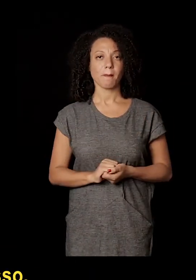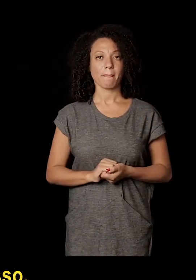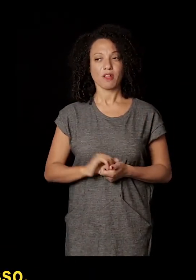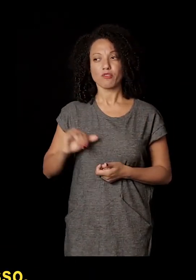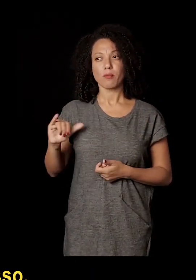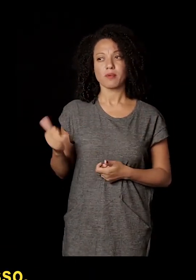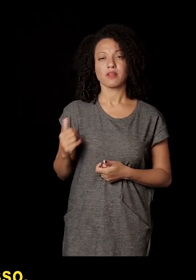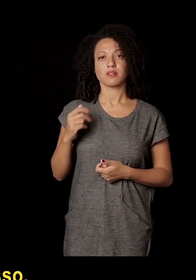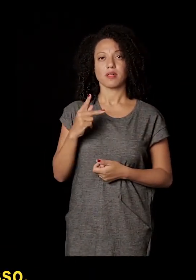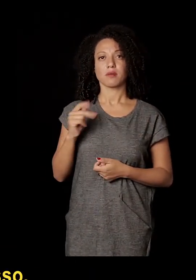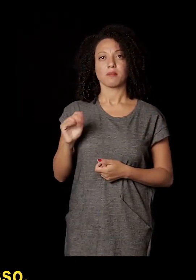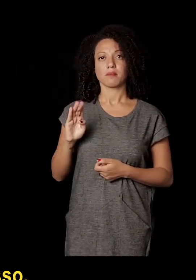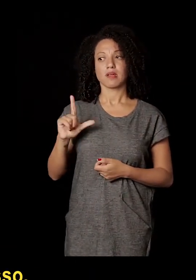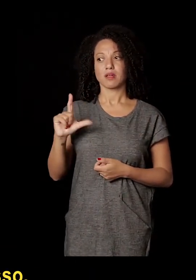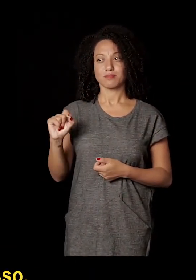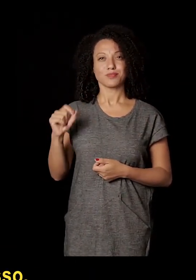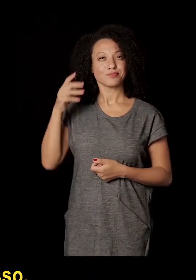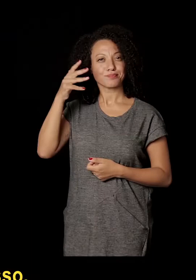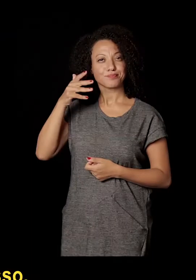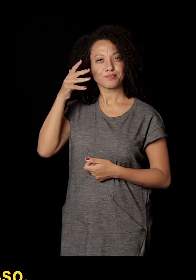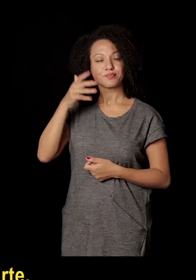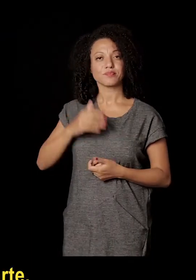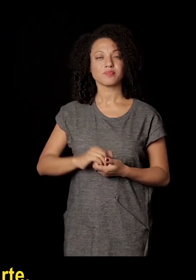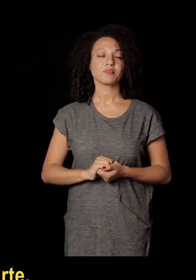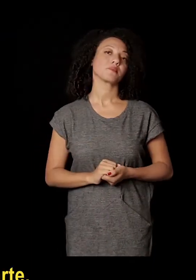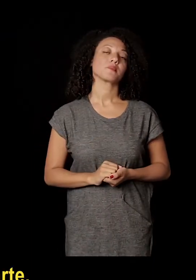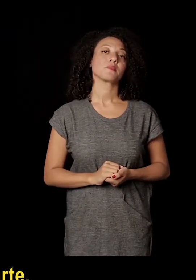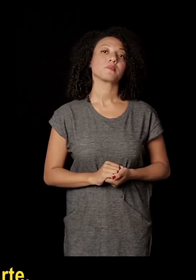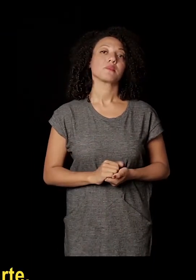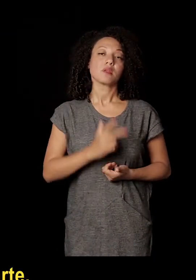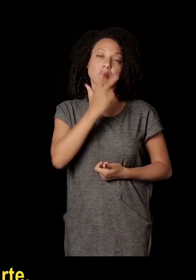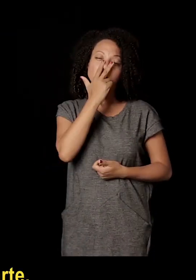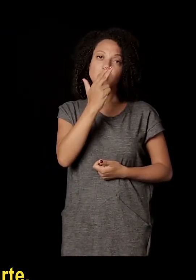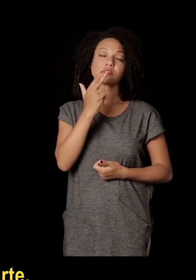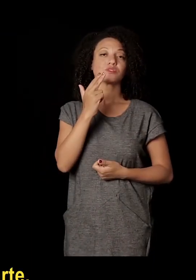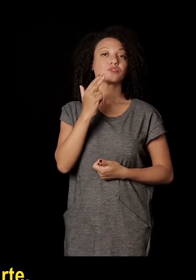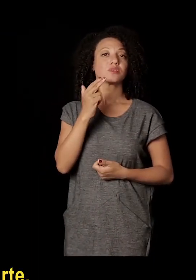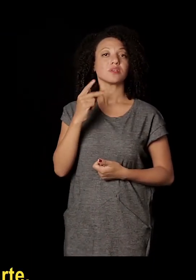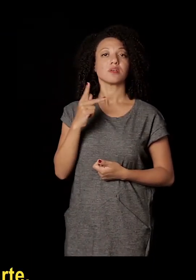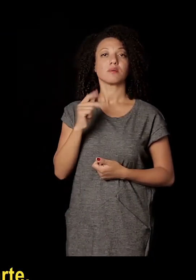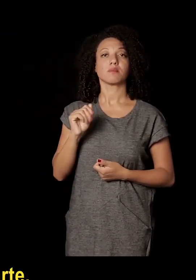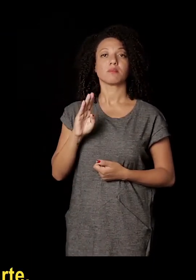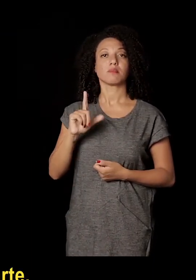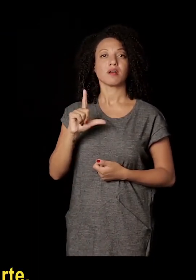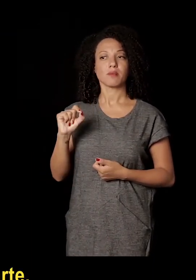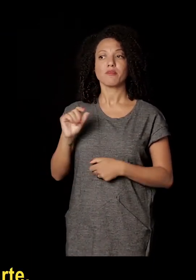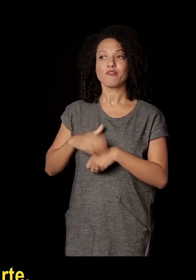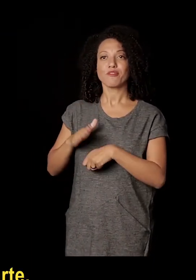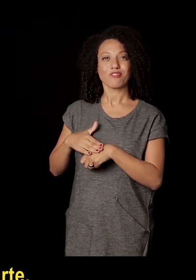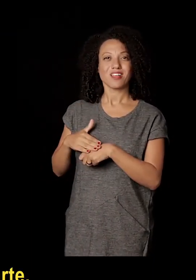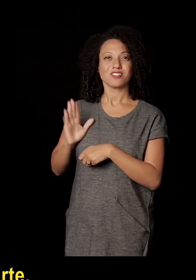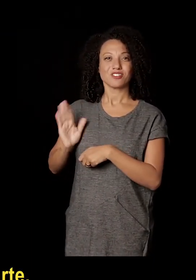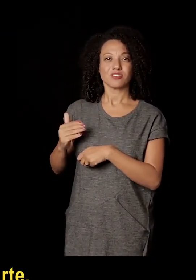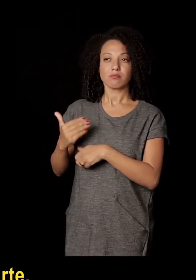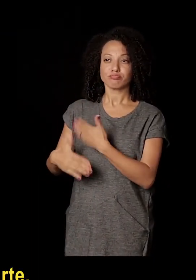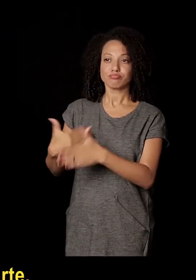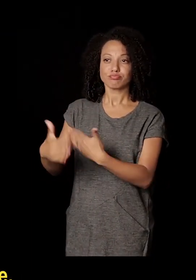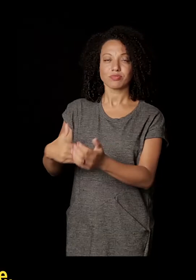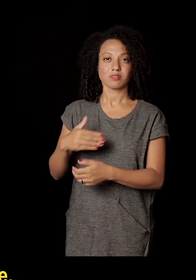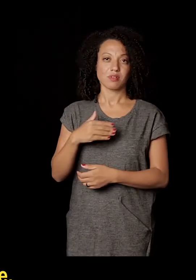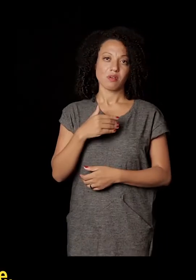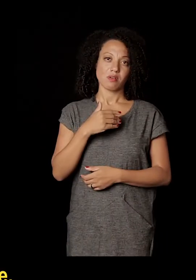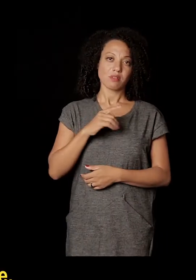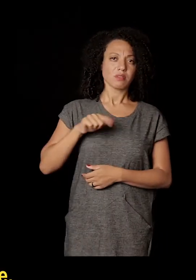dando gancho para o Pablo falar, eu acho que é isso, em parte, o que o Pablo fez nos últimos anos. Né? O Carlos